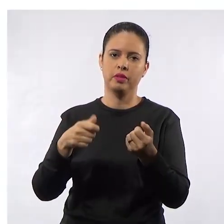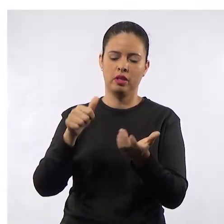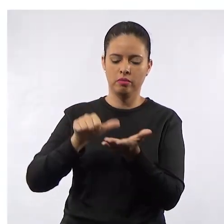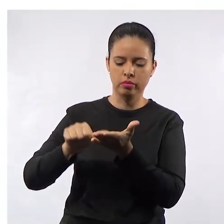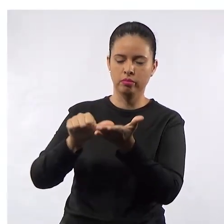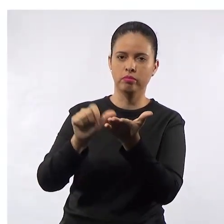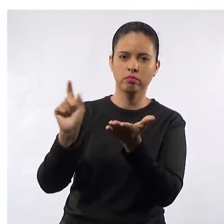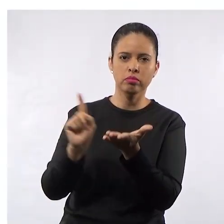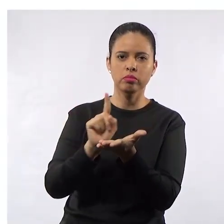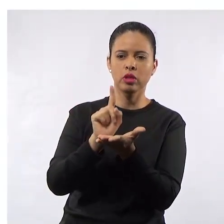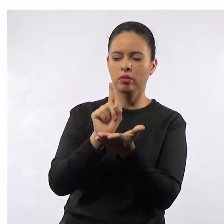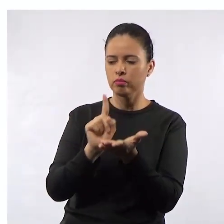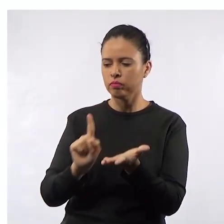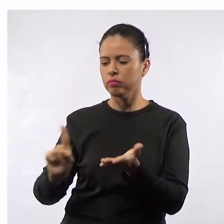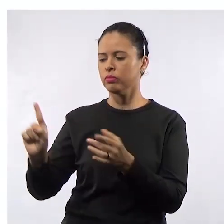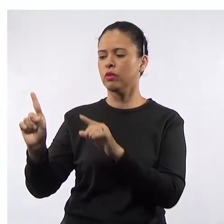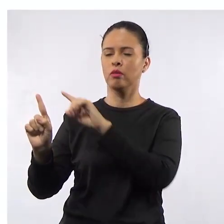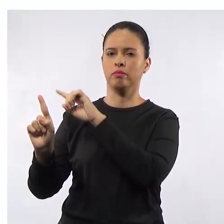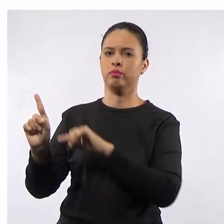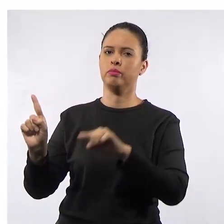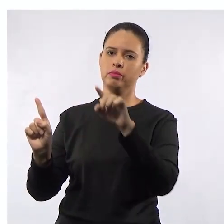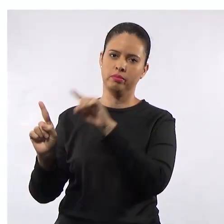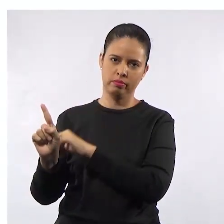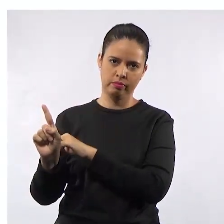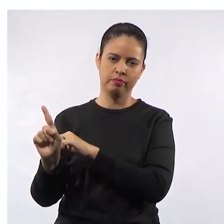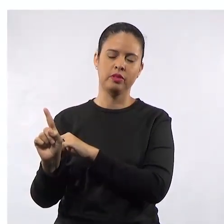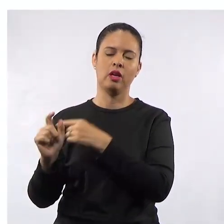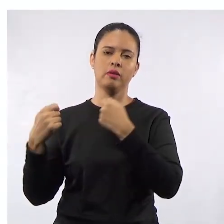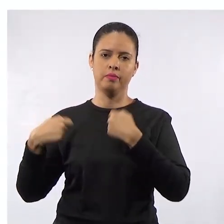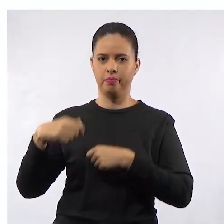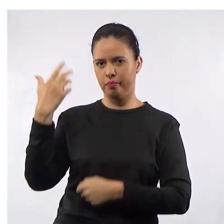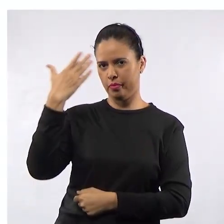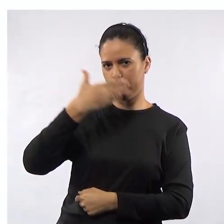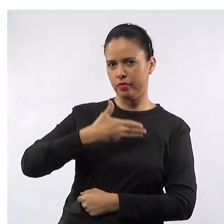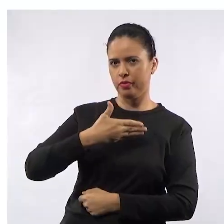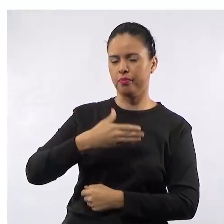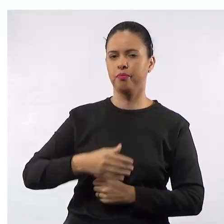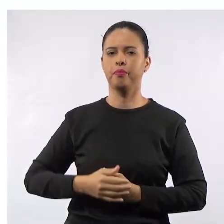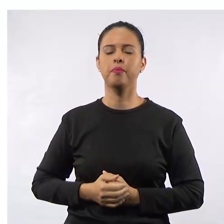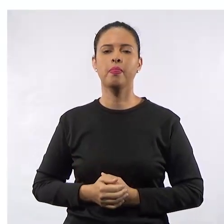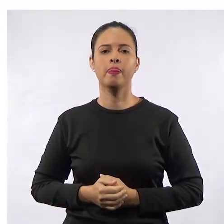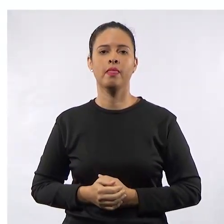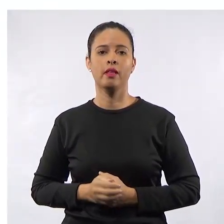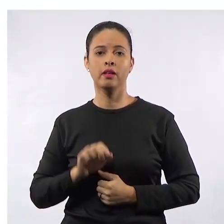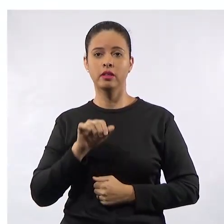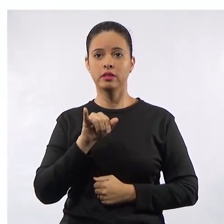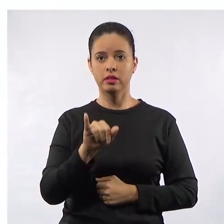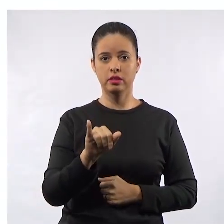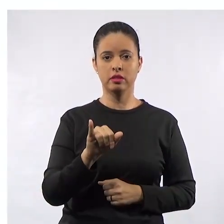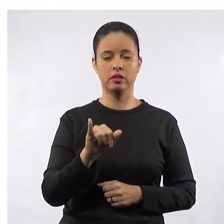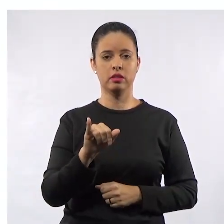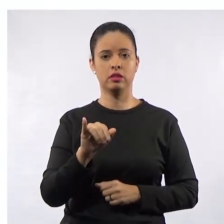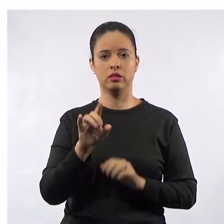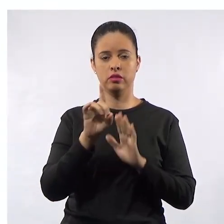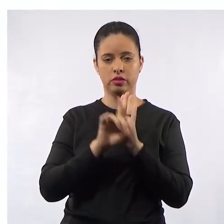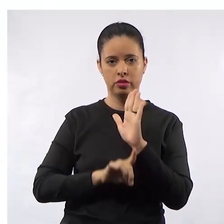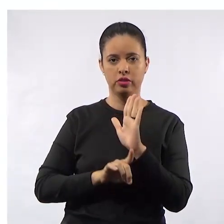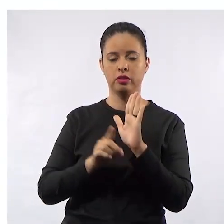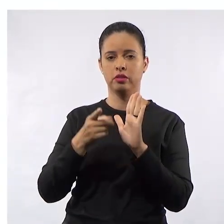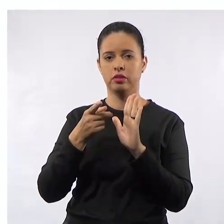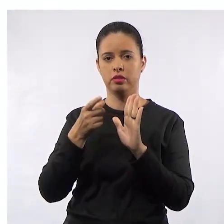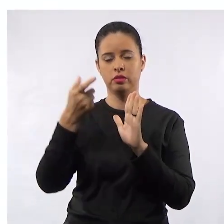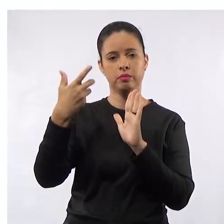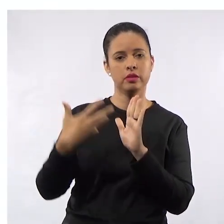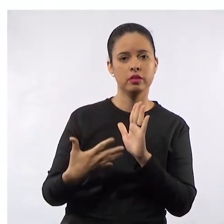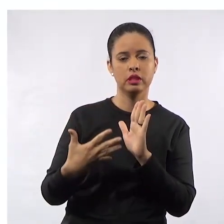superveniente tá devendo apresentar a sentença de interdição então aqui é porque ele foi se aqui no direito ele tá falando